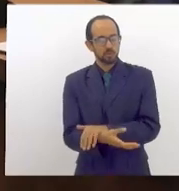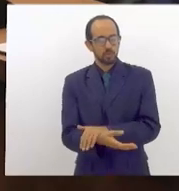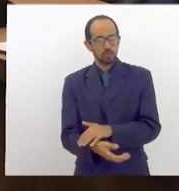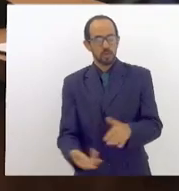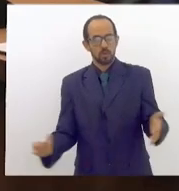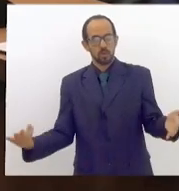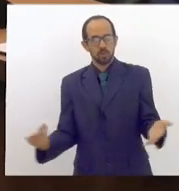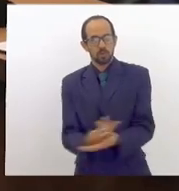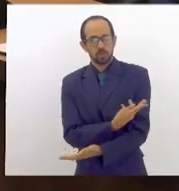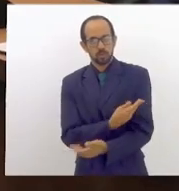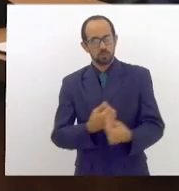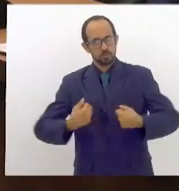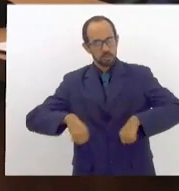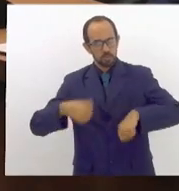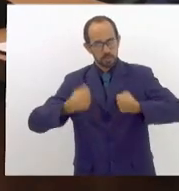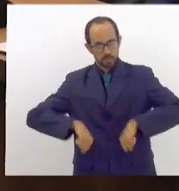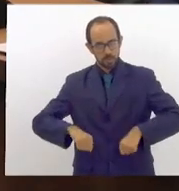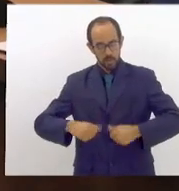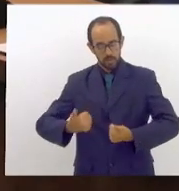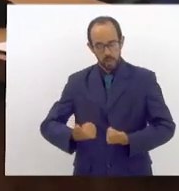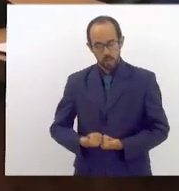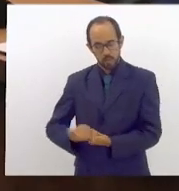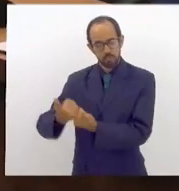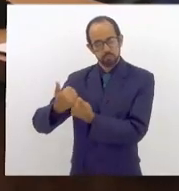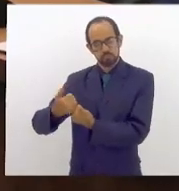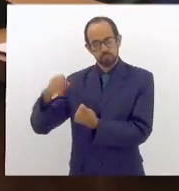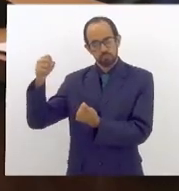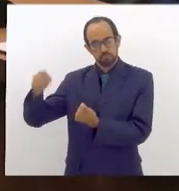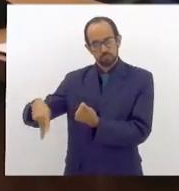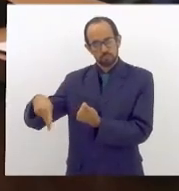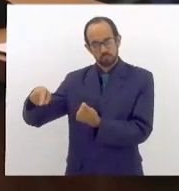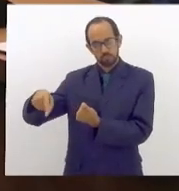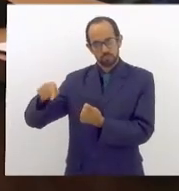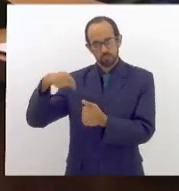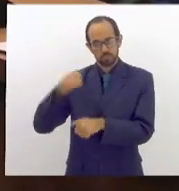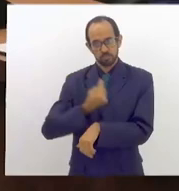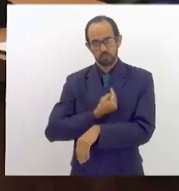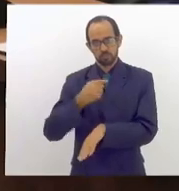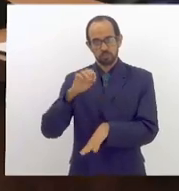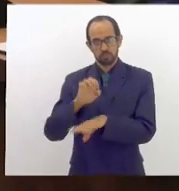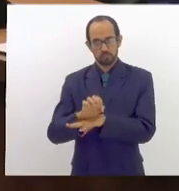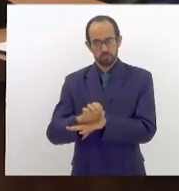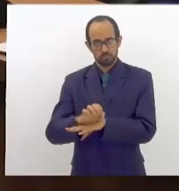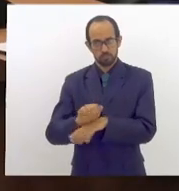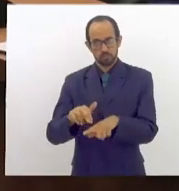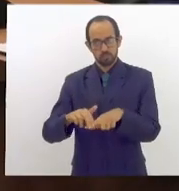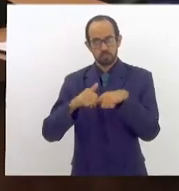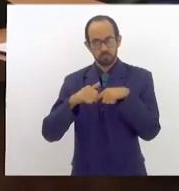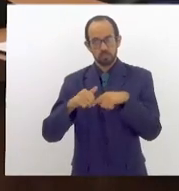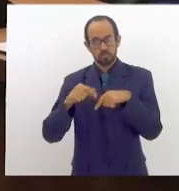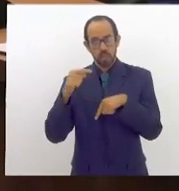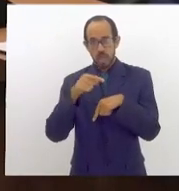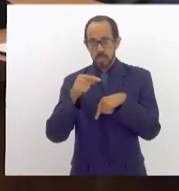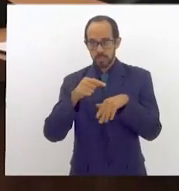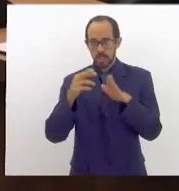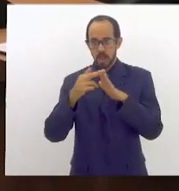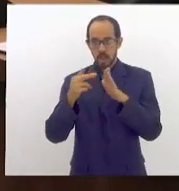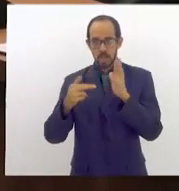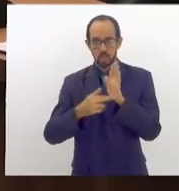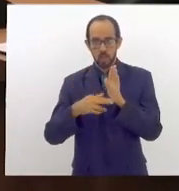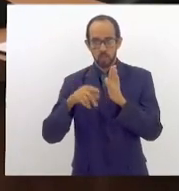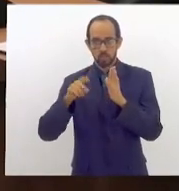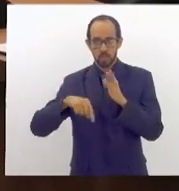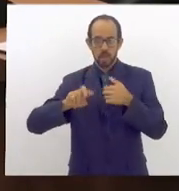servir para garantir aposentadorias no nosso estado e por isso esse relatório que é fruto de trabalho de